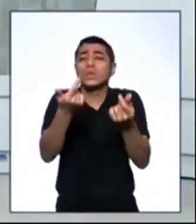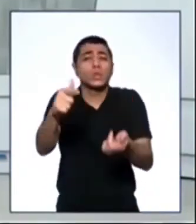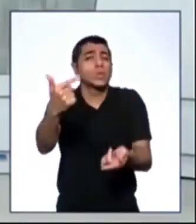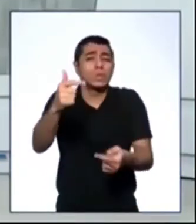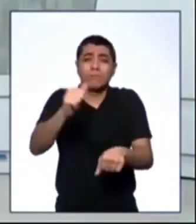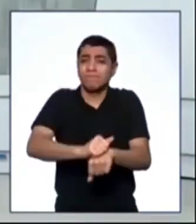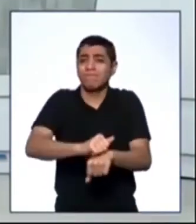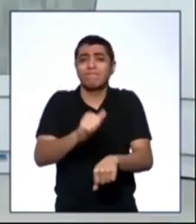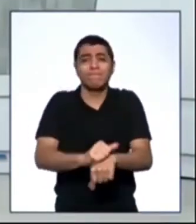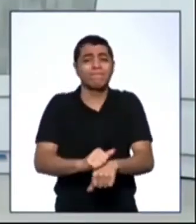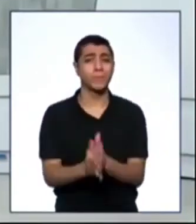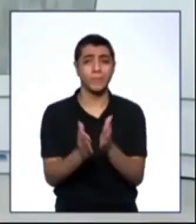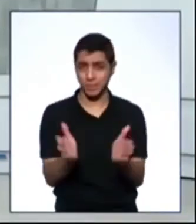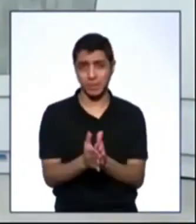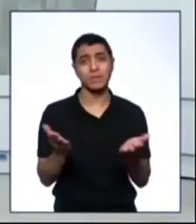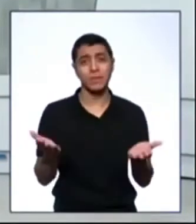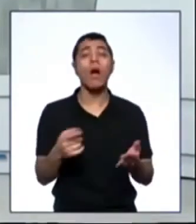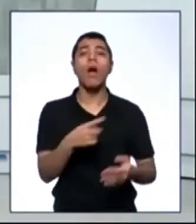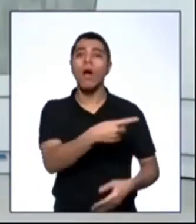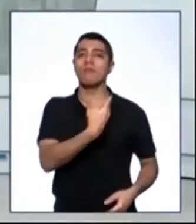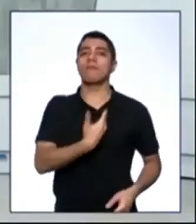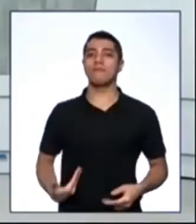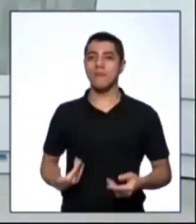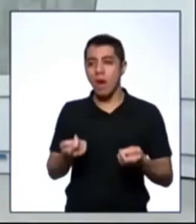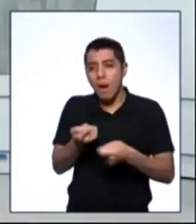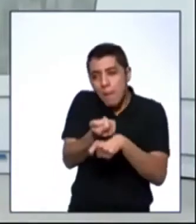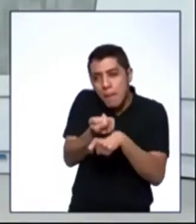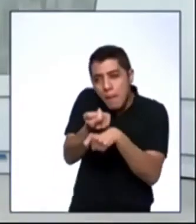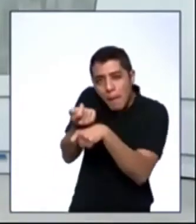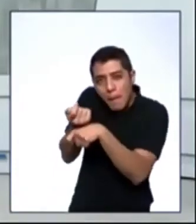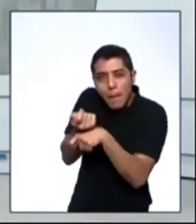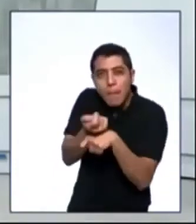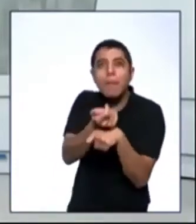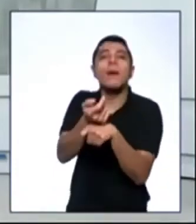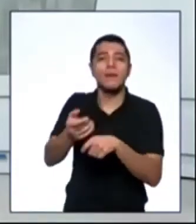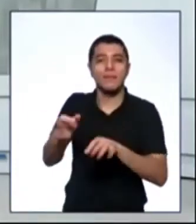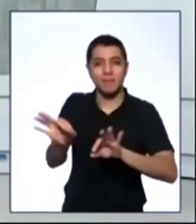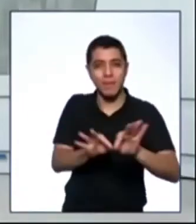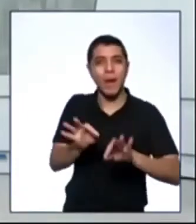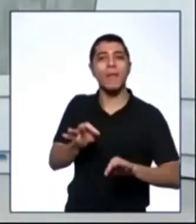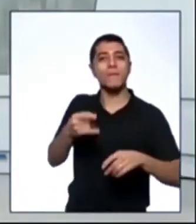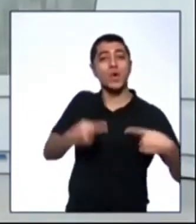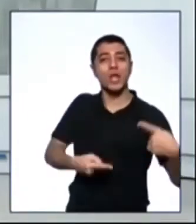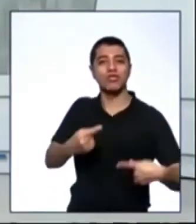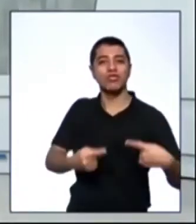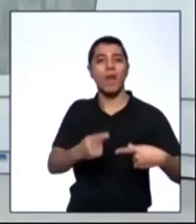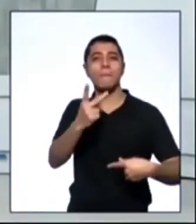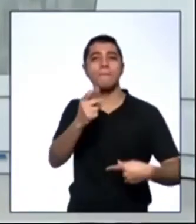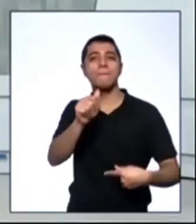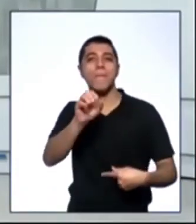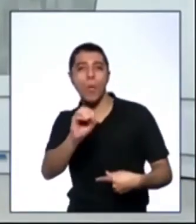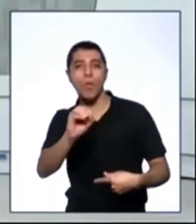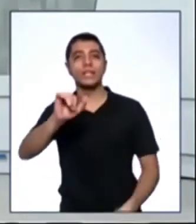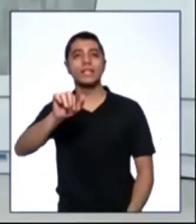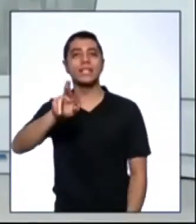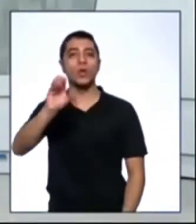circo, eu já tenho uma alienação dessa plebe. Acontece, galera, que o Império Romano entra em crise. Tudo bem, lá para o